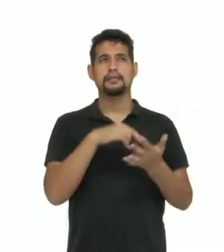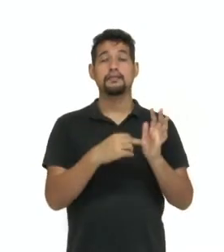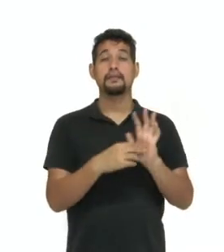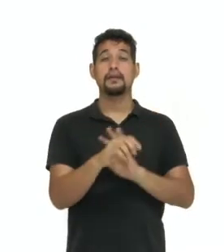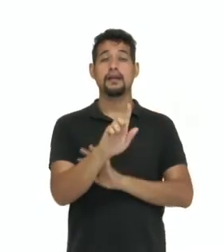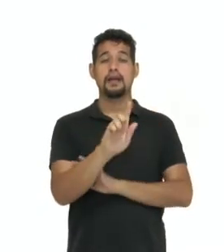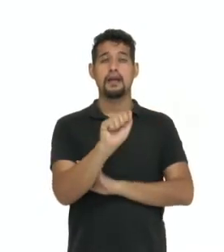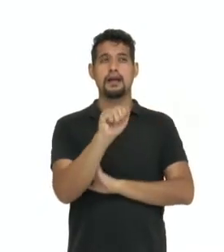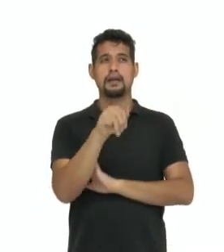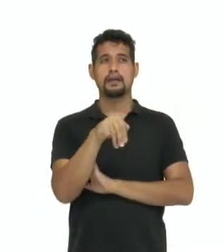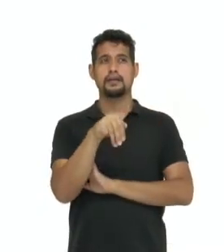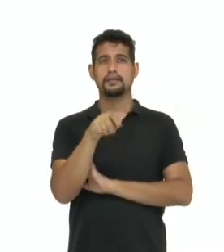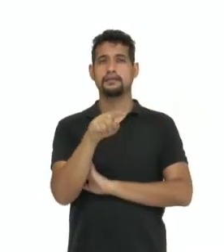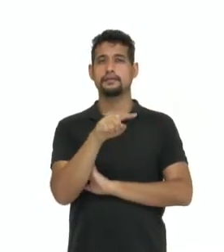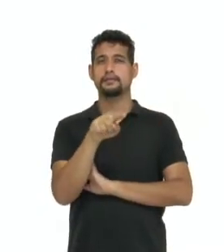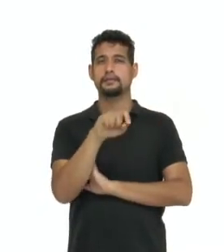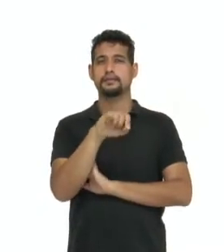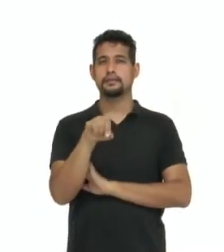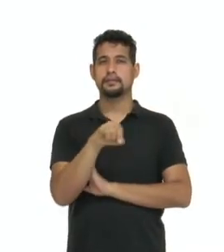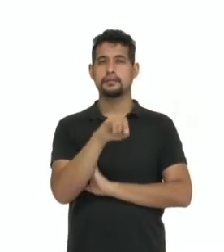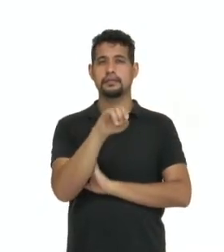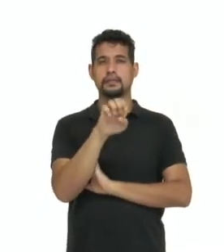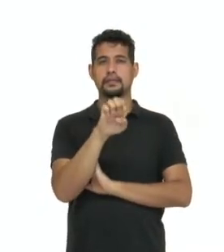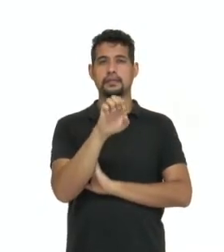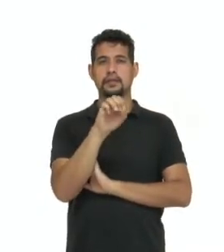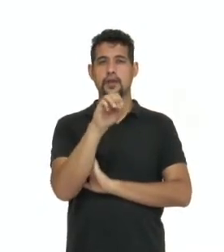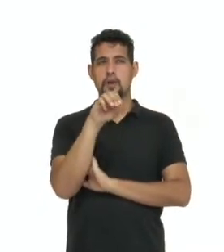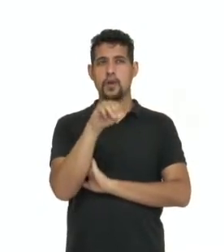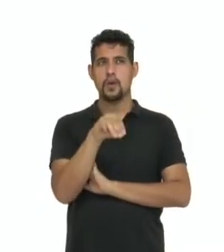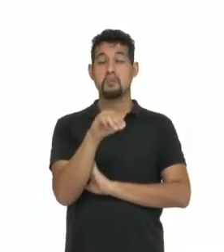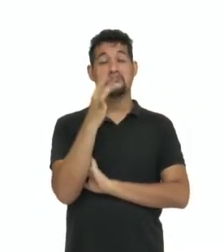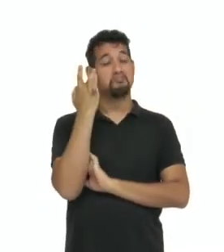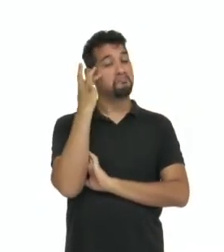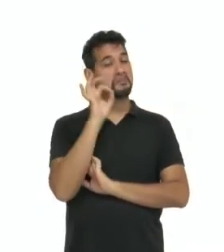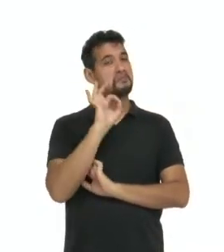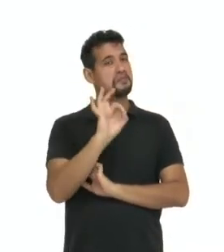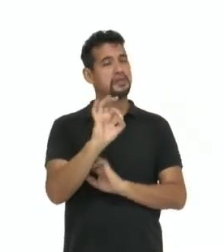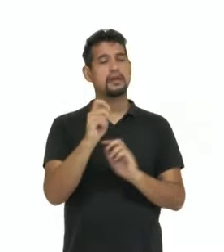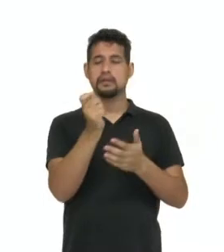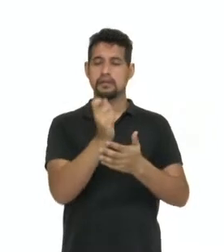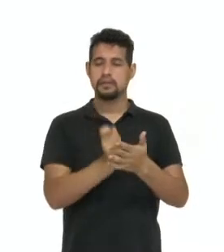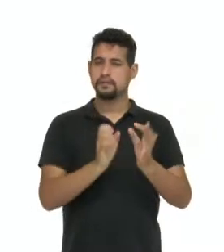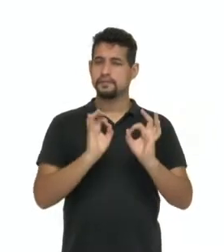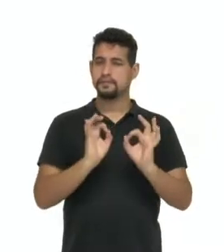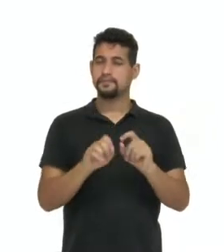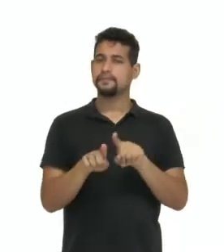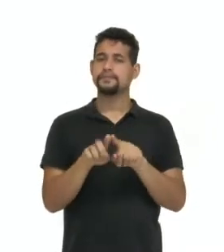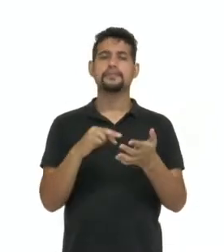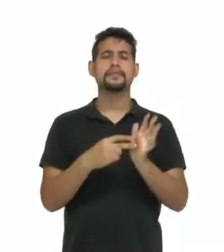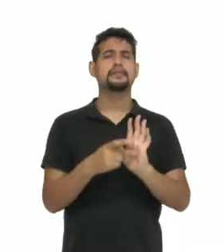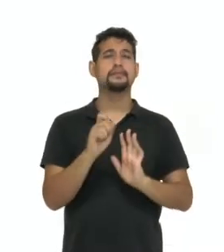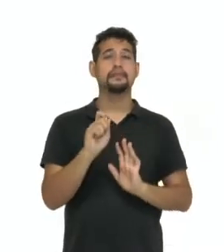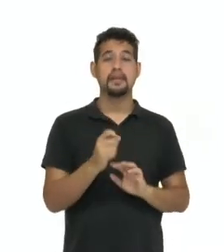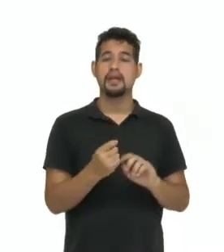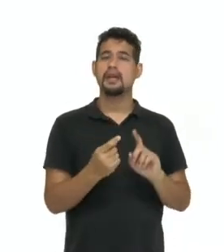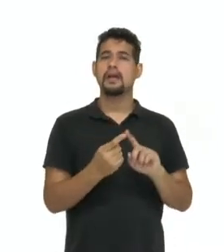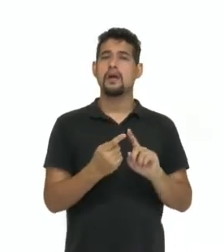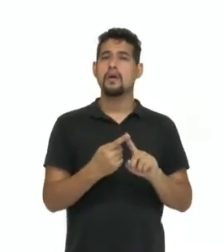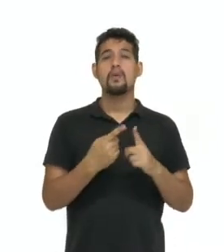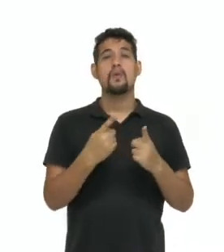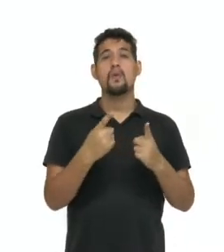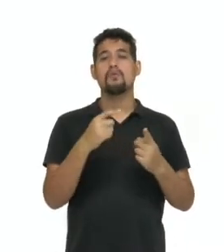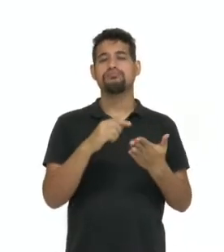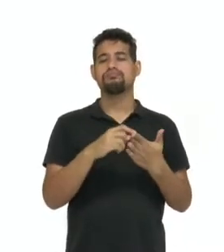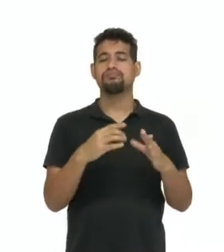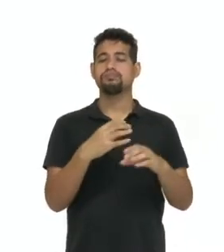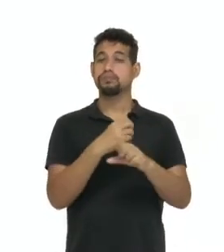Gamjeon, né? Não sei se a pronúncia está correta, mas é assim que se escreve. Equivale a uma falta ou a um